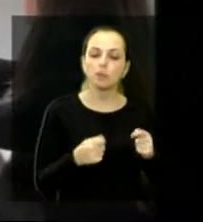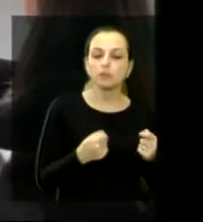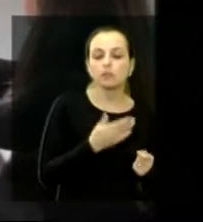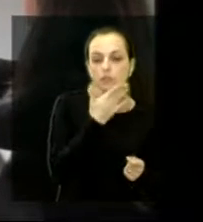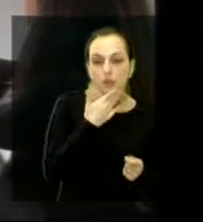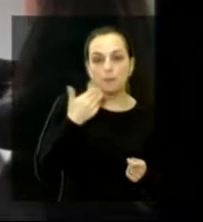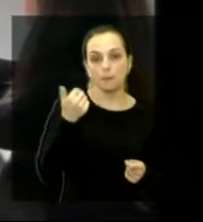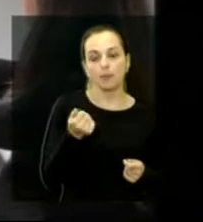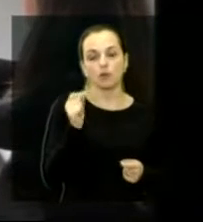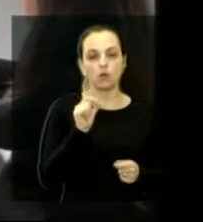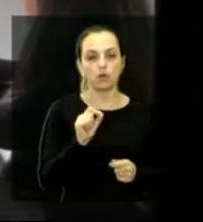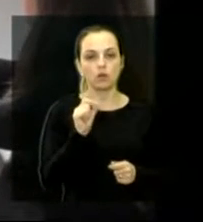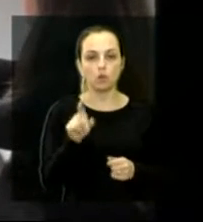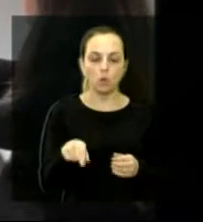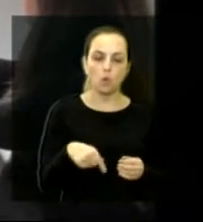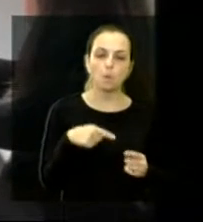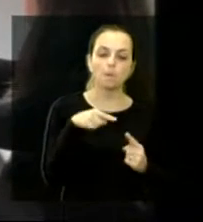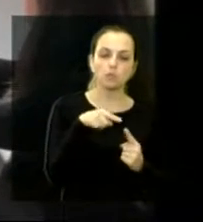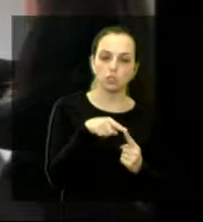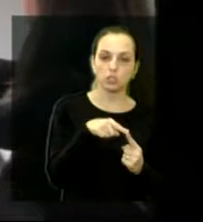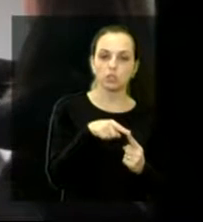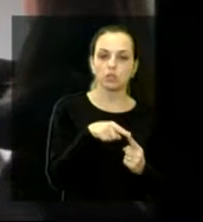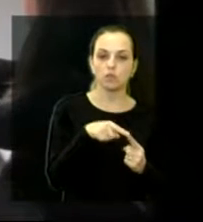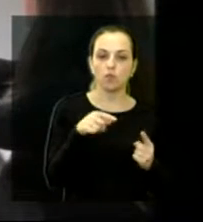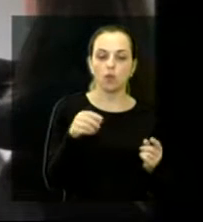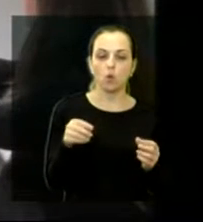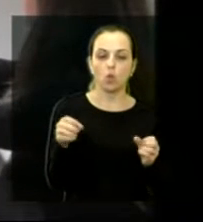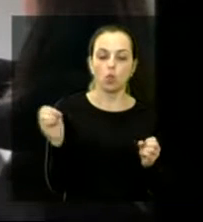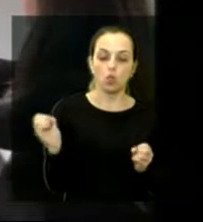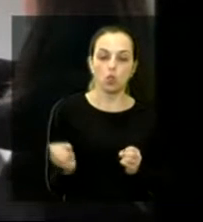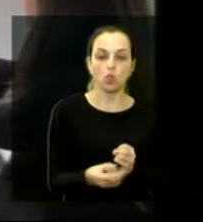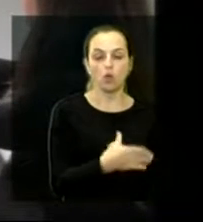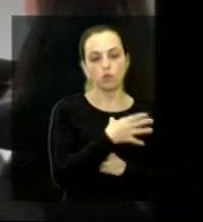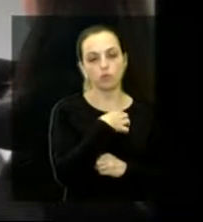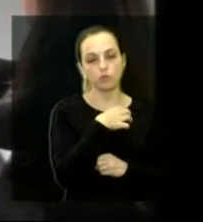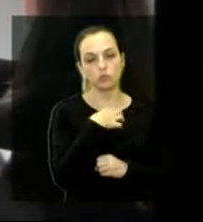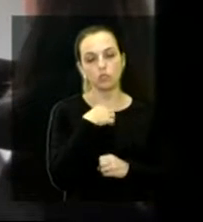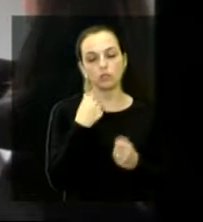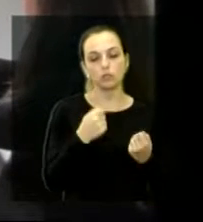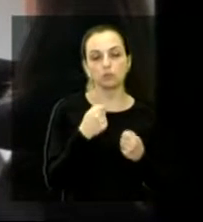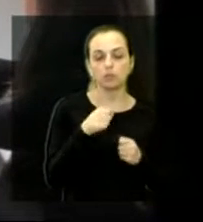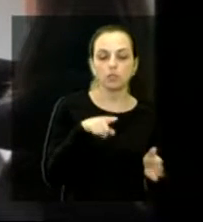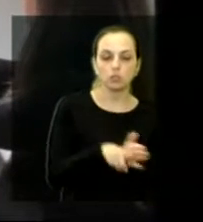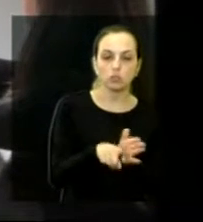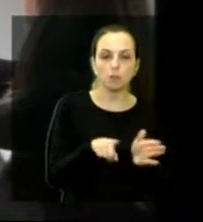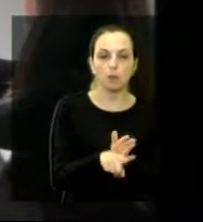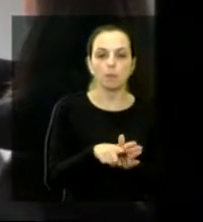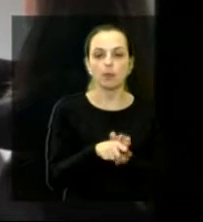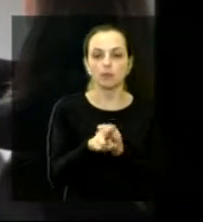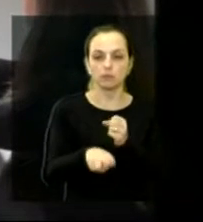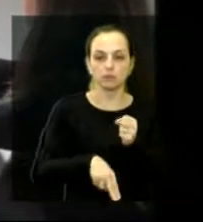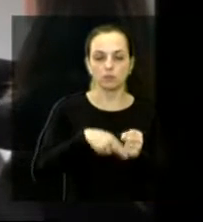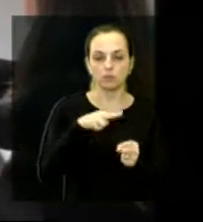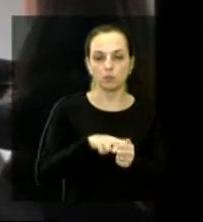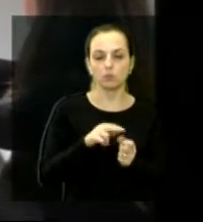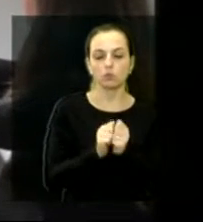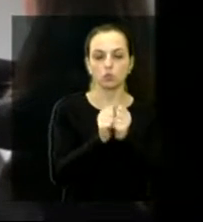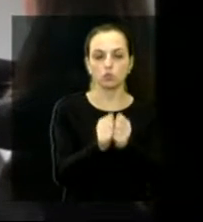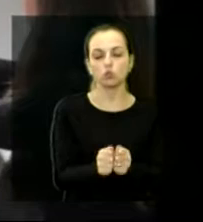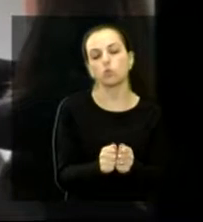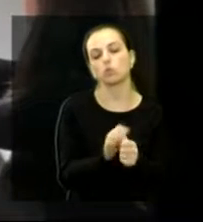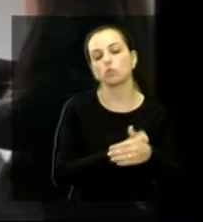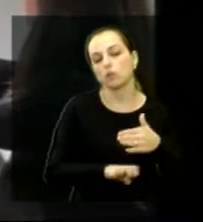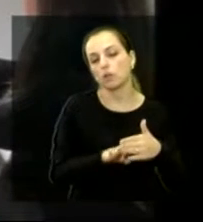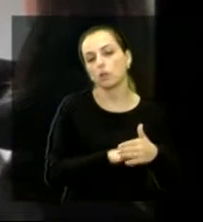a questão principal é uma remodelação, e para isso tem que fazer uma pesquisa. Então, a Unesp está se propondo, através da empresa